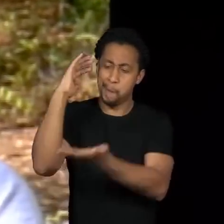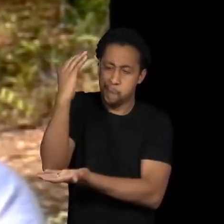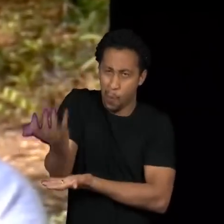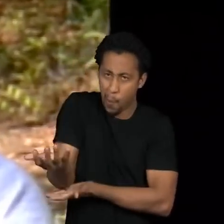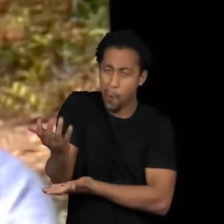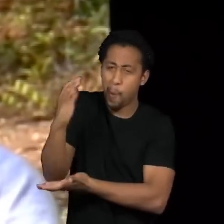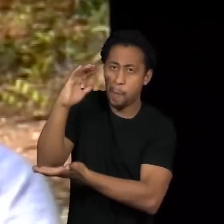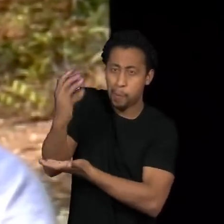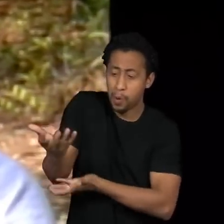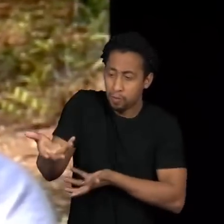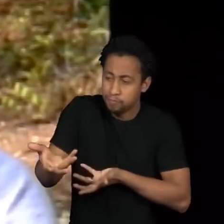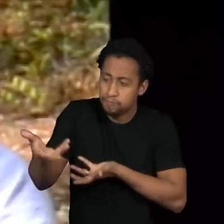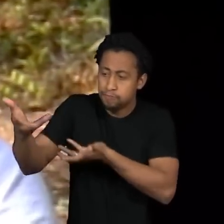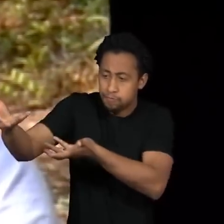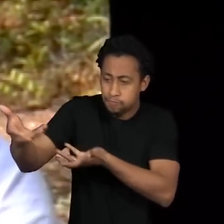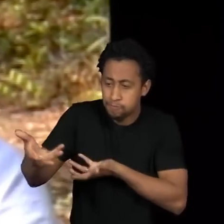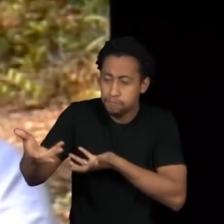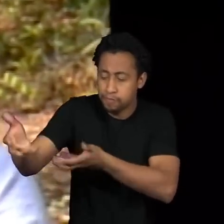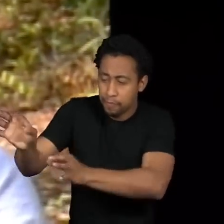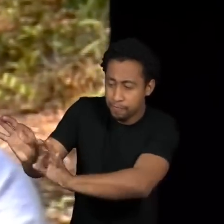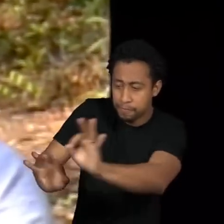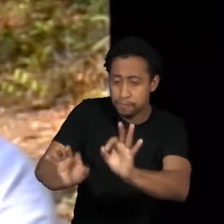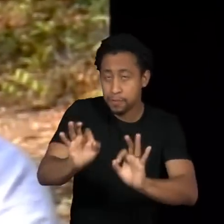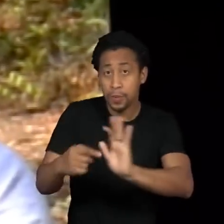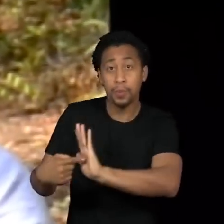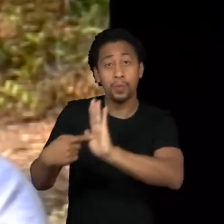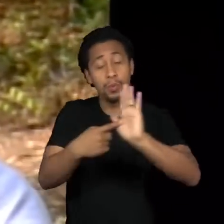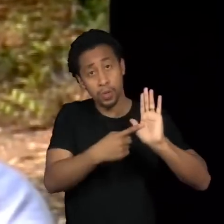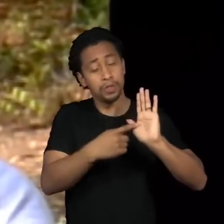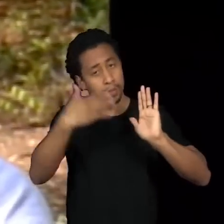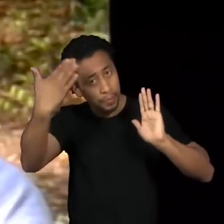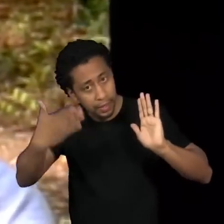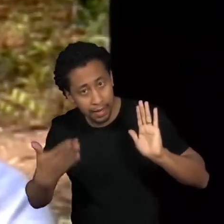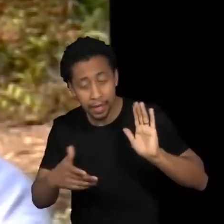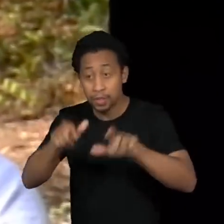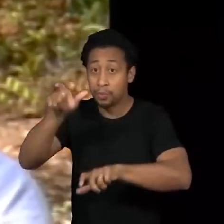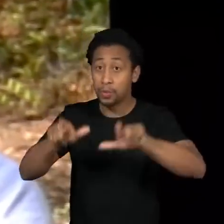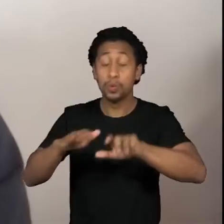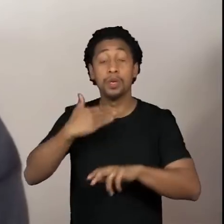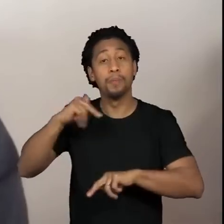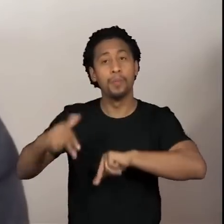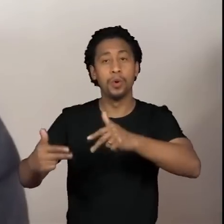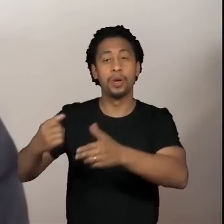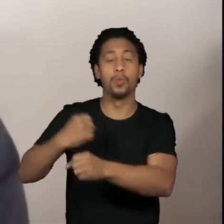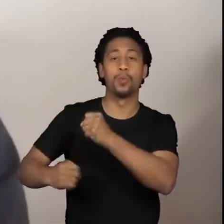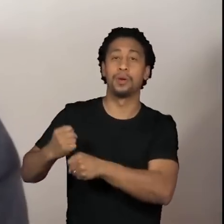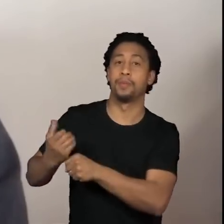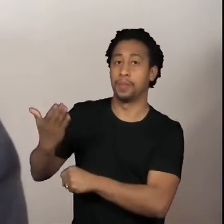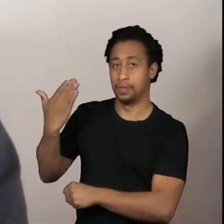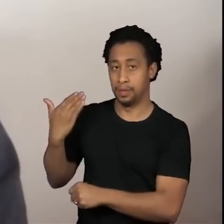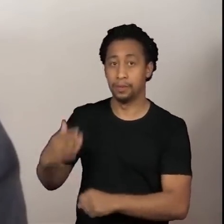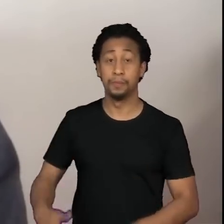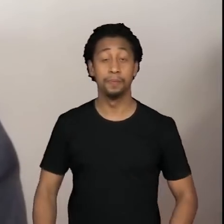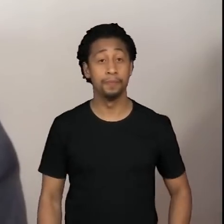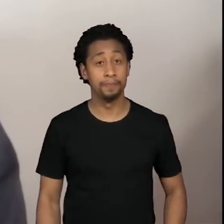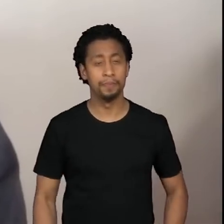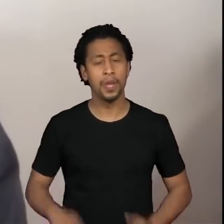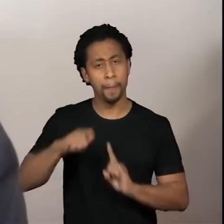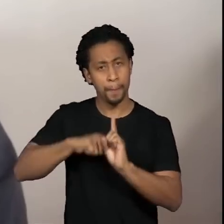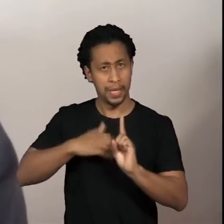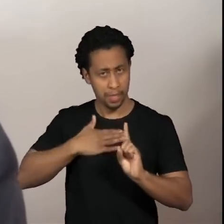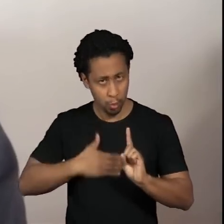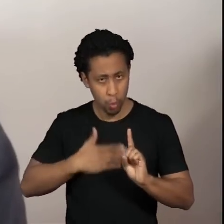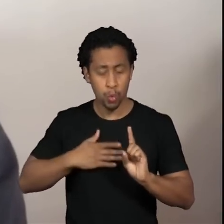que simbolizarão os mortos do ano passado, que eles vão homenagear nesta festa. Todo mês de agosto, em